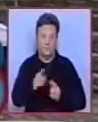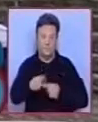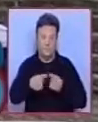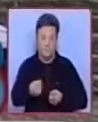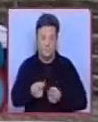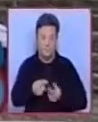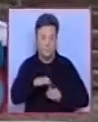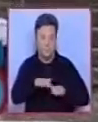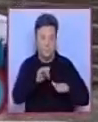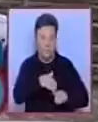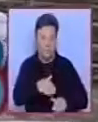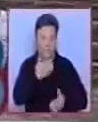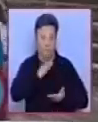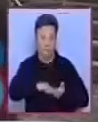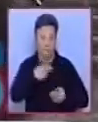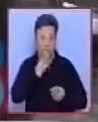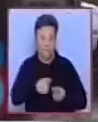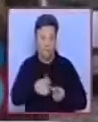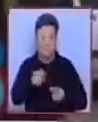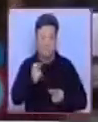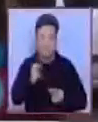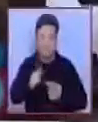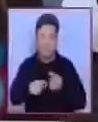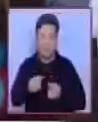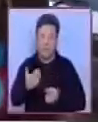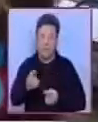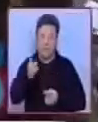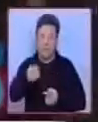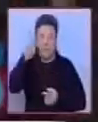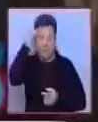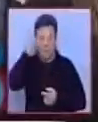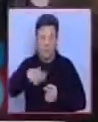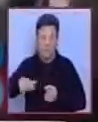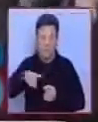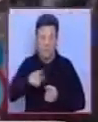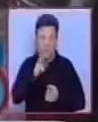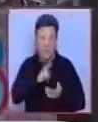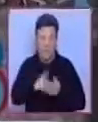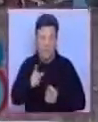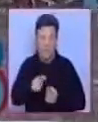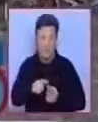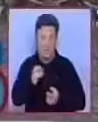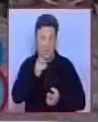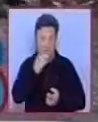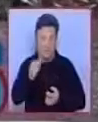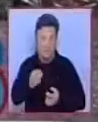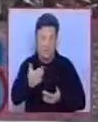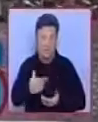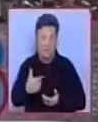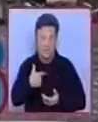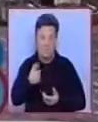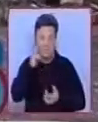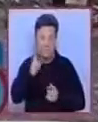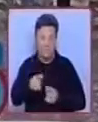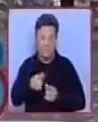Depois das praias e da gastronomia, 10 anos depois, chegam as aldeias. É assim, Luís Chegadães? É verdade, vamos agora abraçar